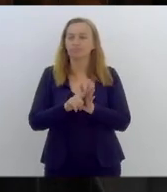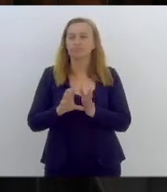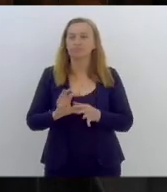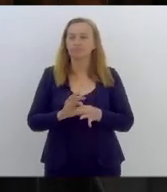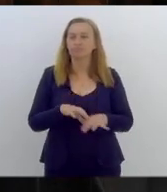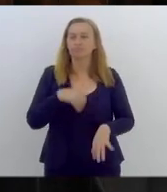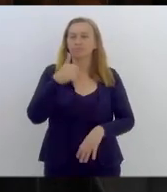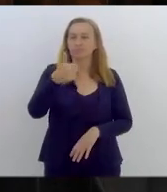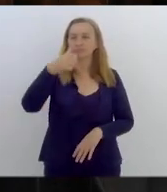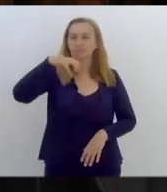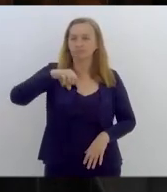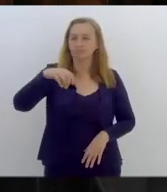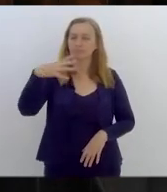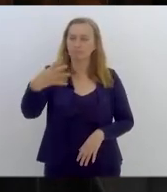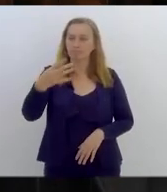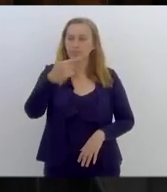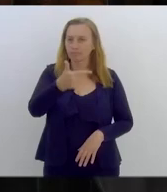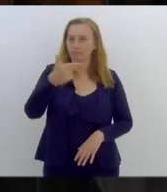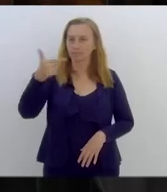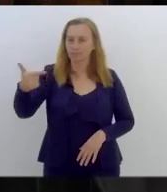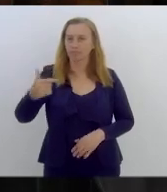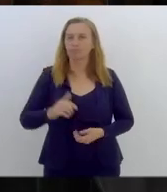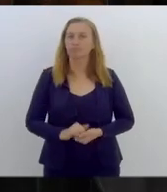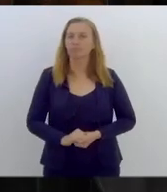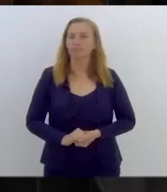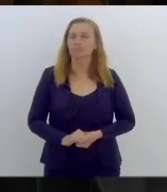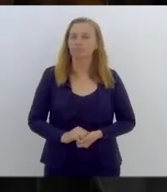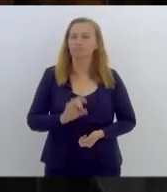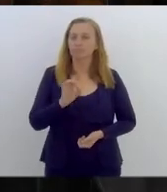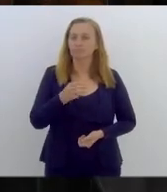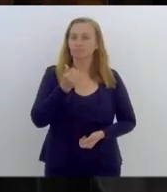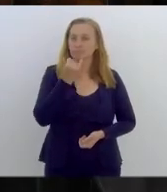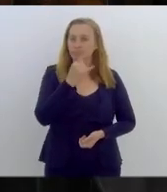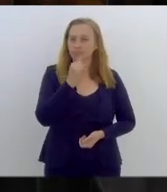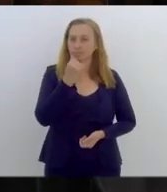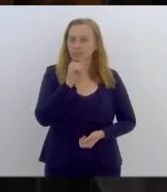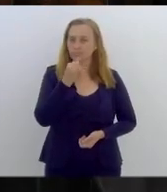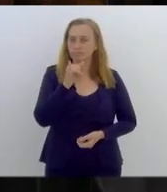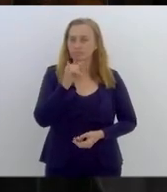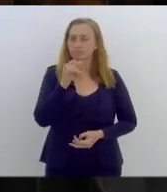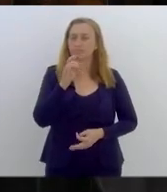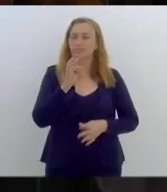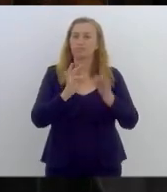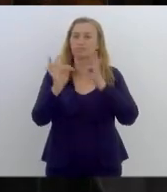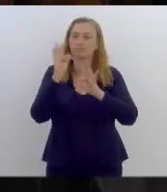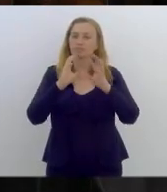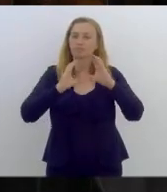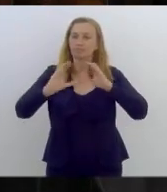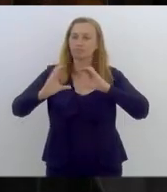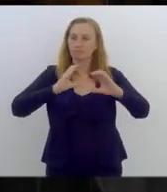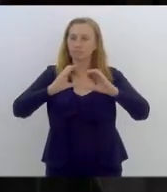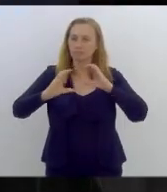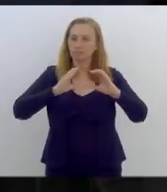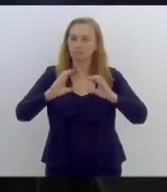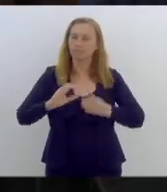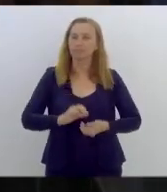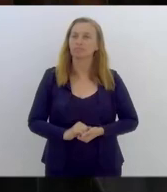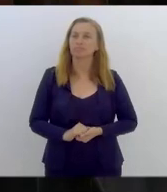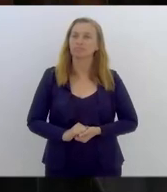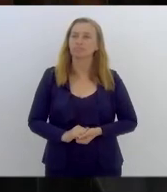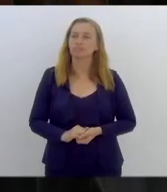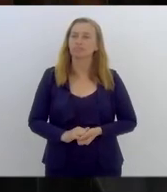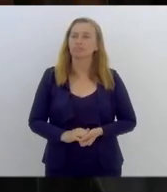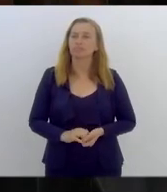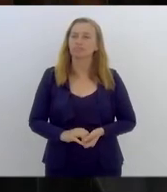194 de 22 somente energia e telecomunicações como bem essenciais